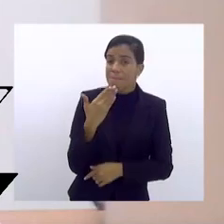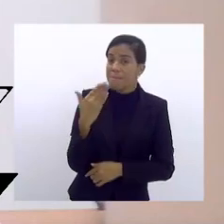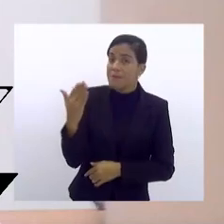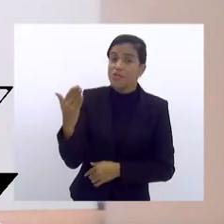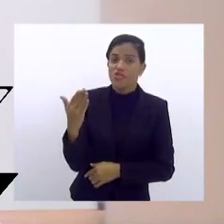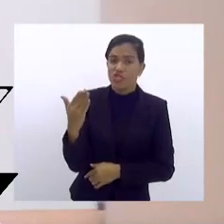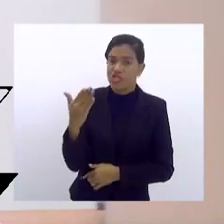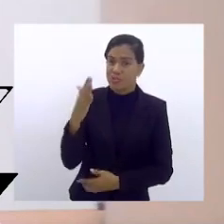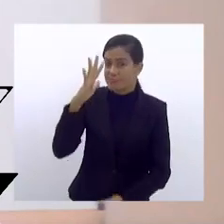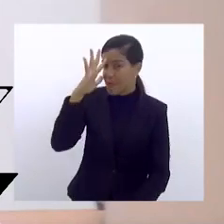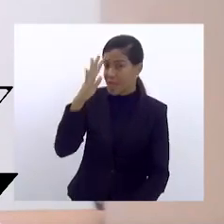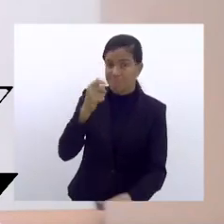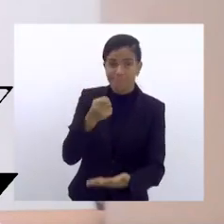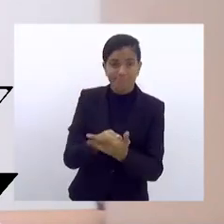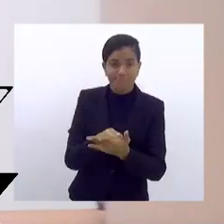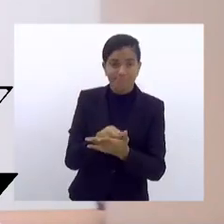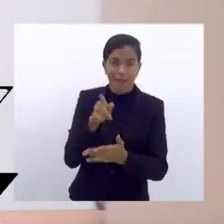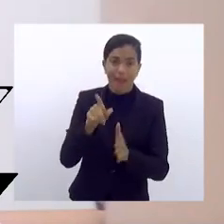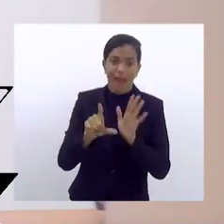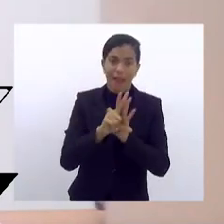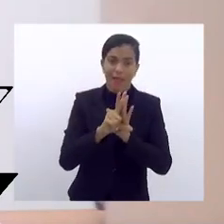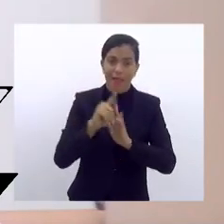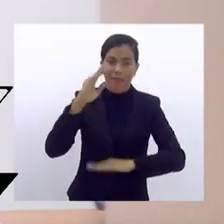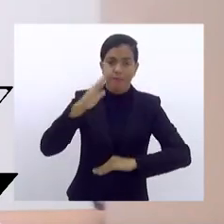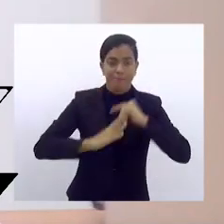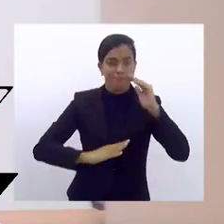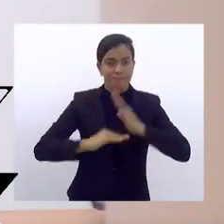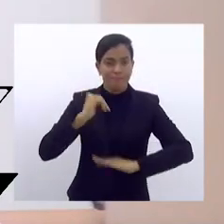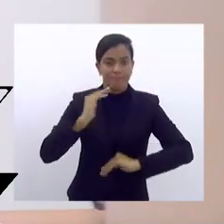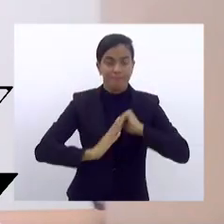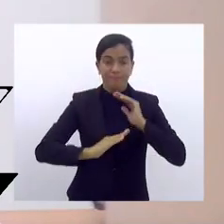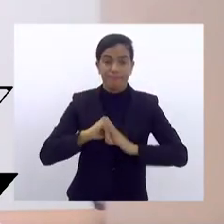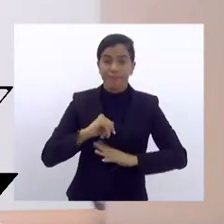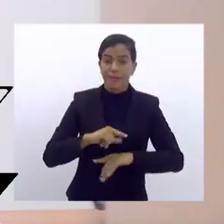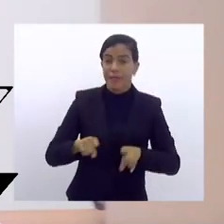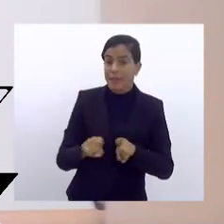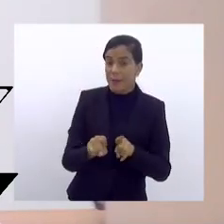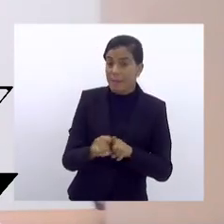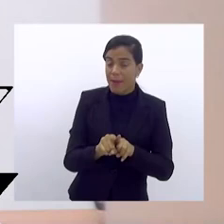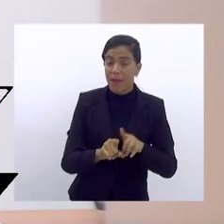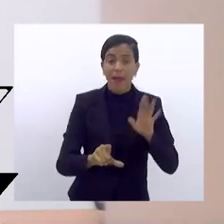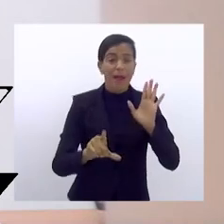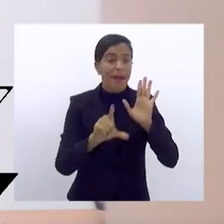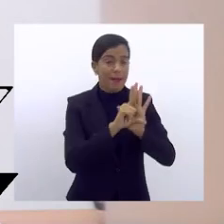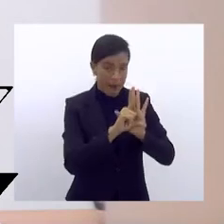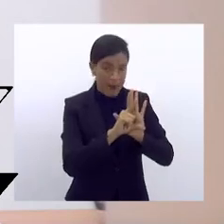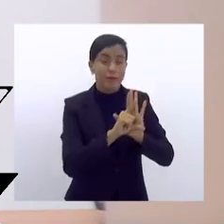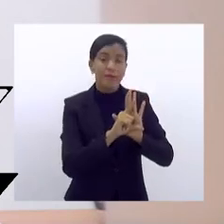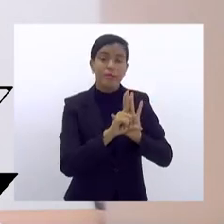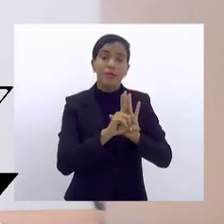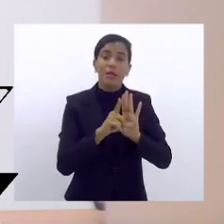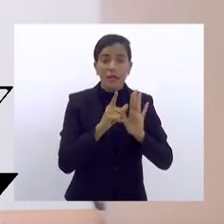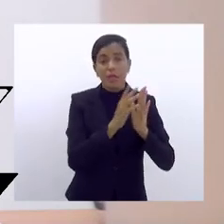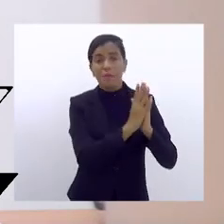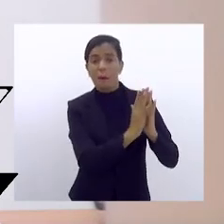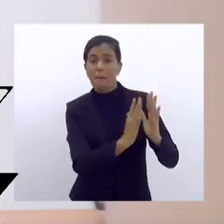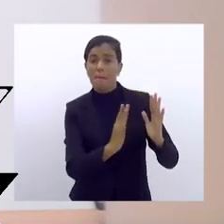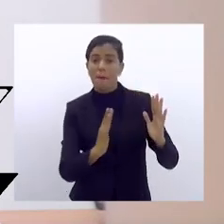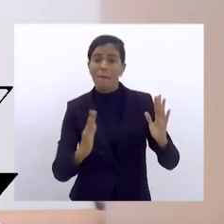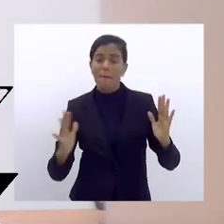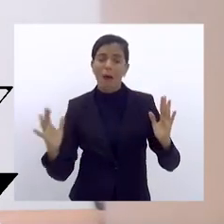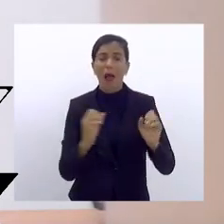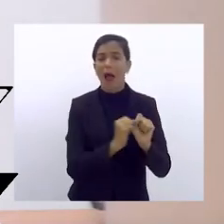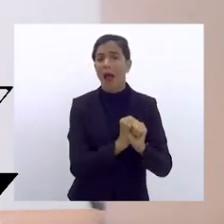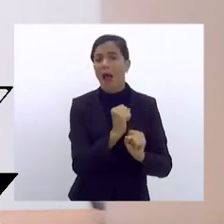cumprimento dessas legislações já existentes como das leis deputado Josimar que já estão tramitando nessa casa